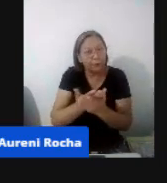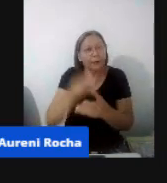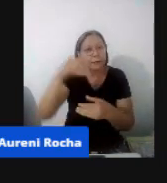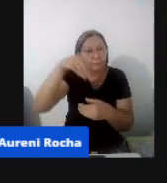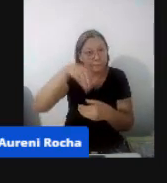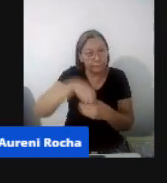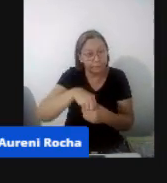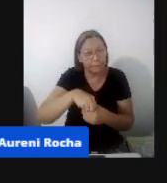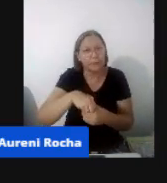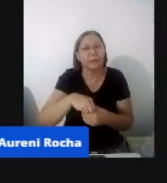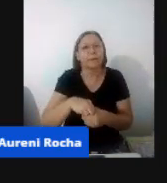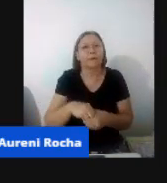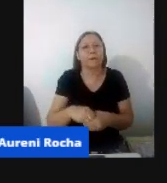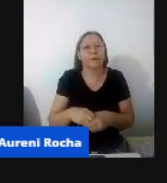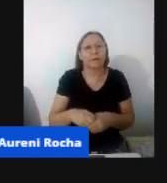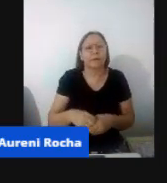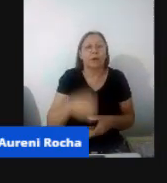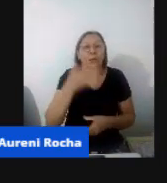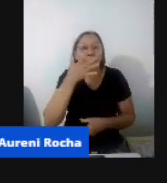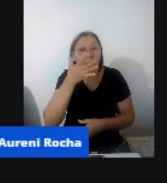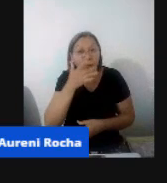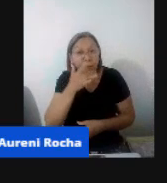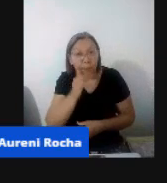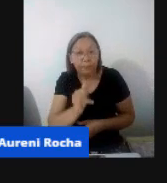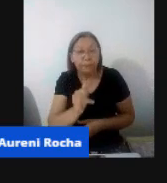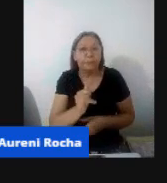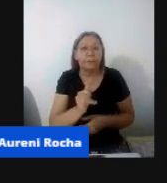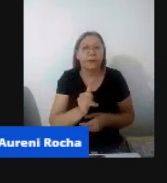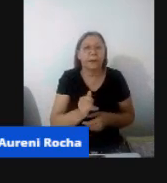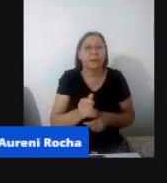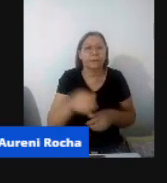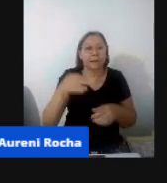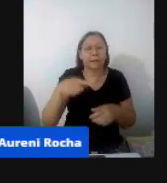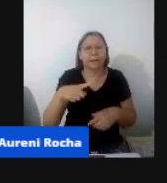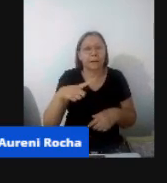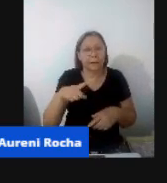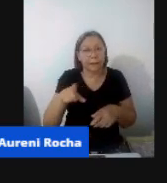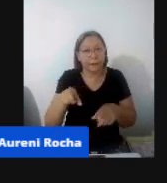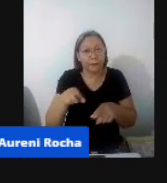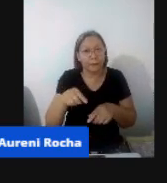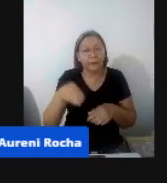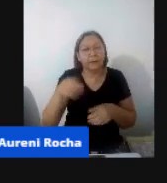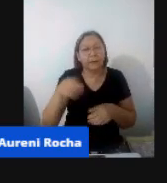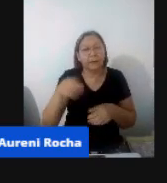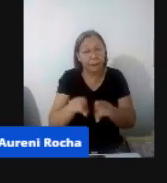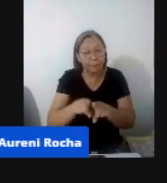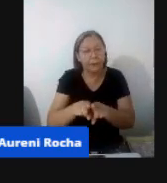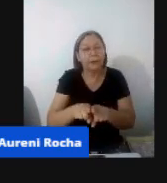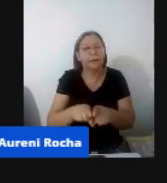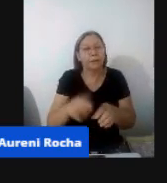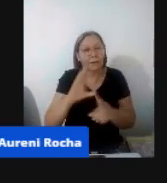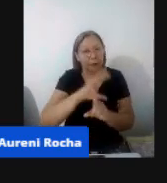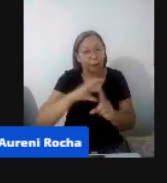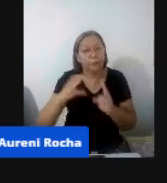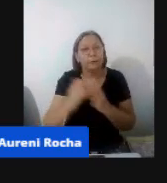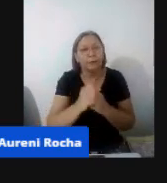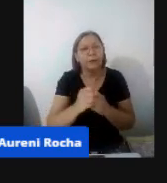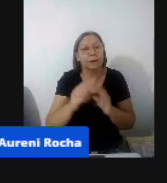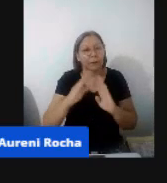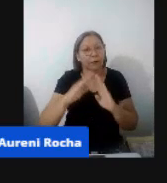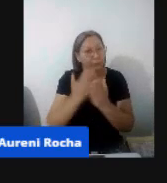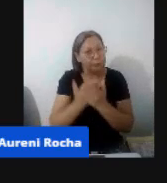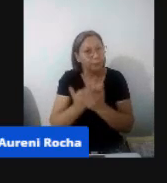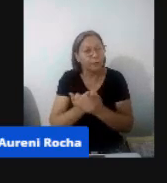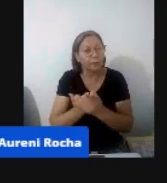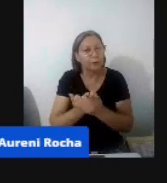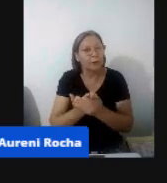escolar, os pais dessa comunidade escolar vão ouvir esse áudio seu. Isso